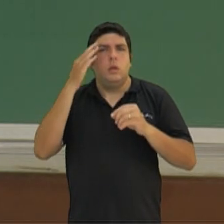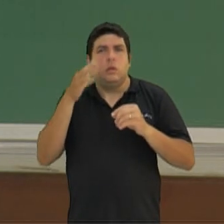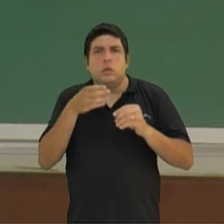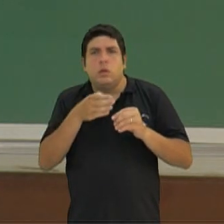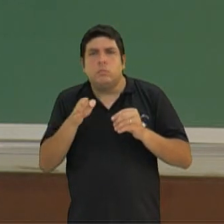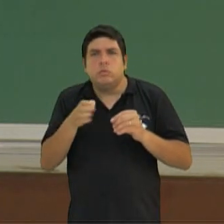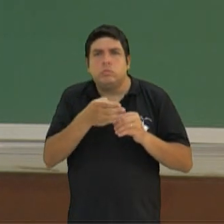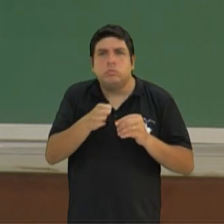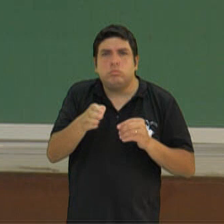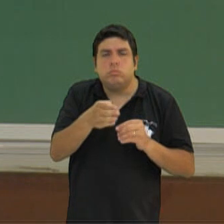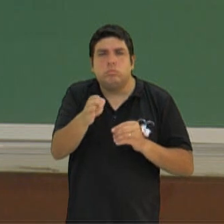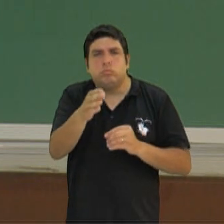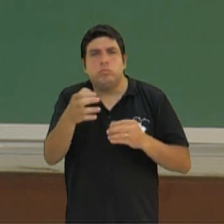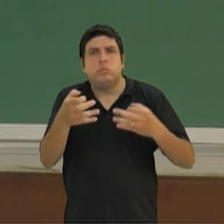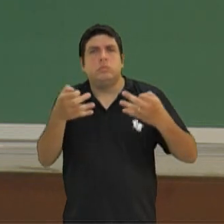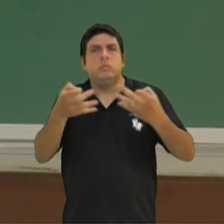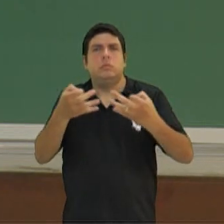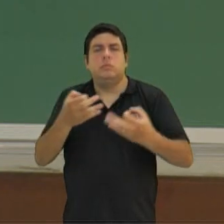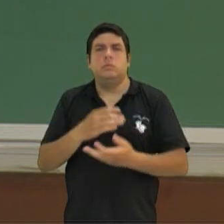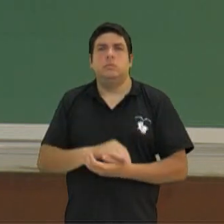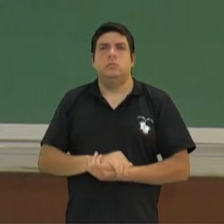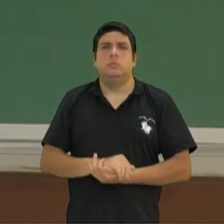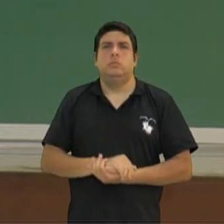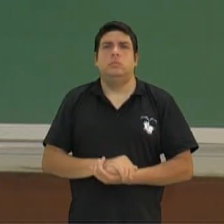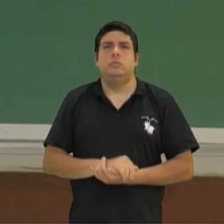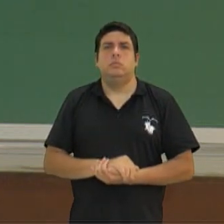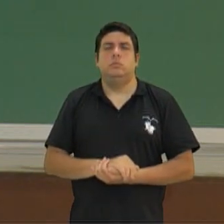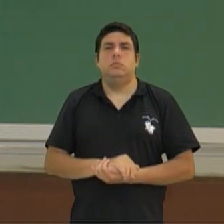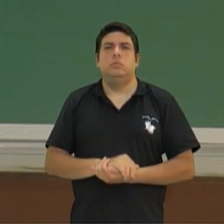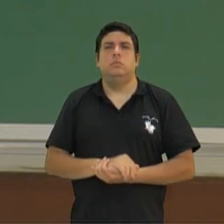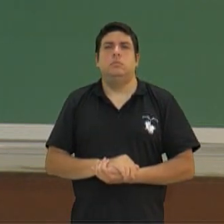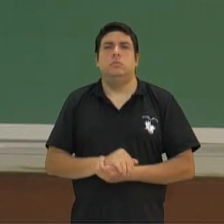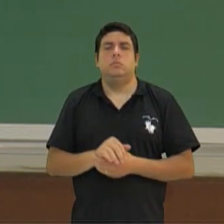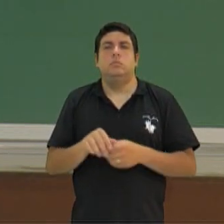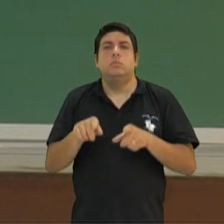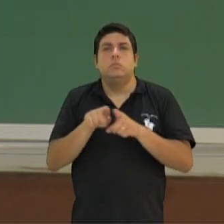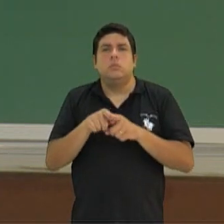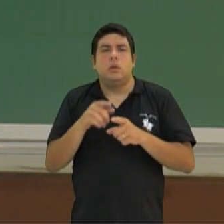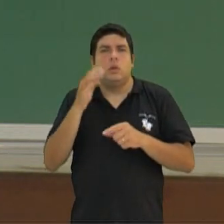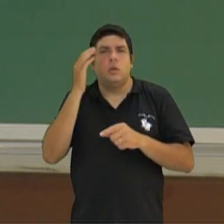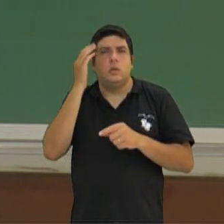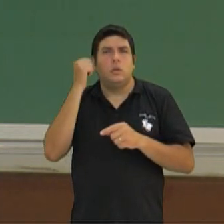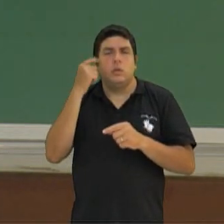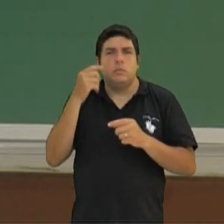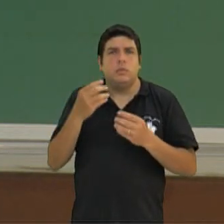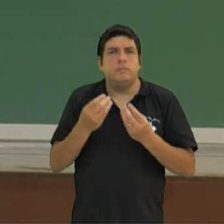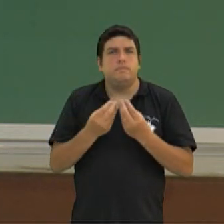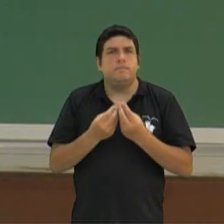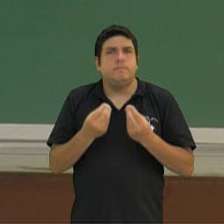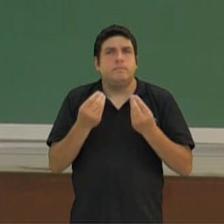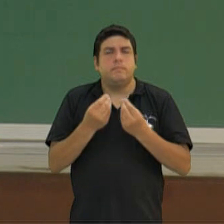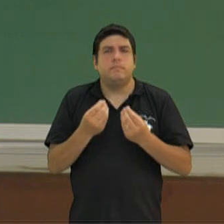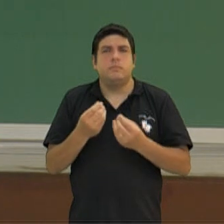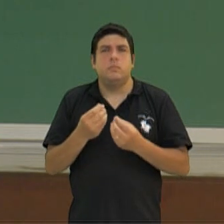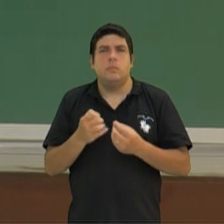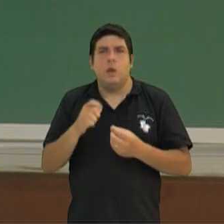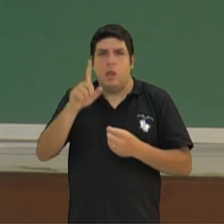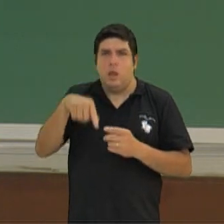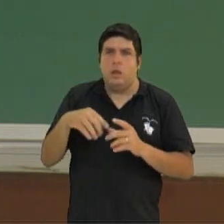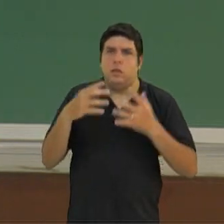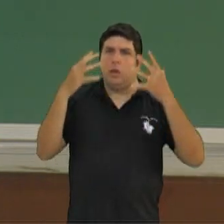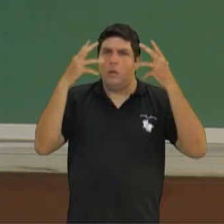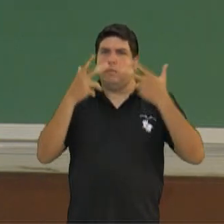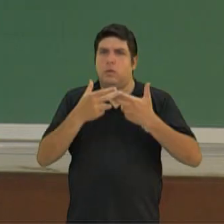onde percorrer, por onde ele ir, né? E tem justamente pela sensibilidade que ele tem. Ou seja, é o tipo de animal que ele